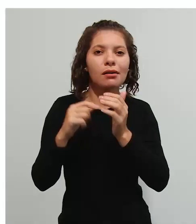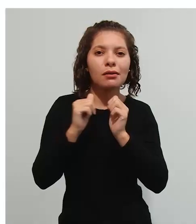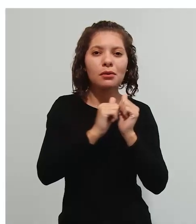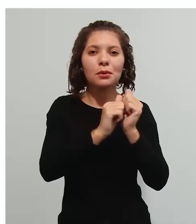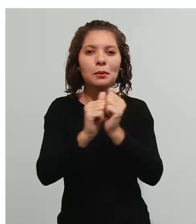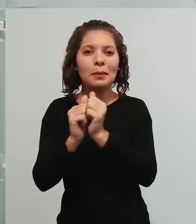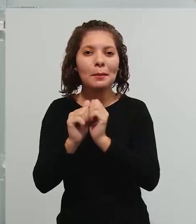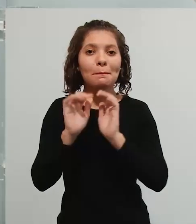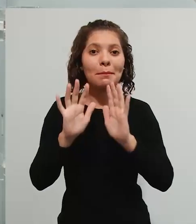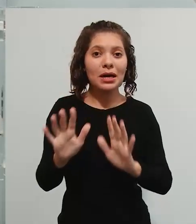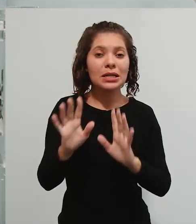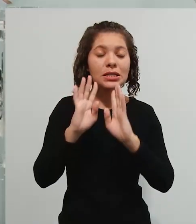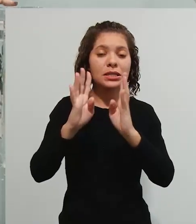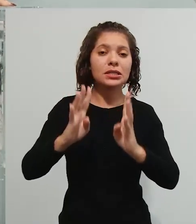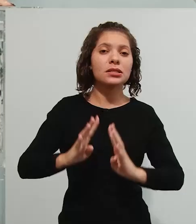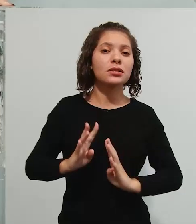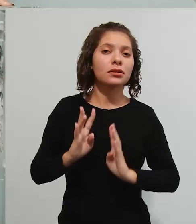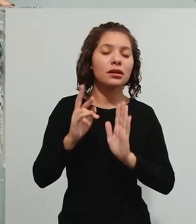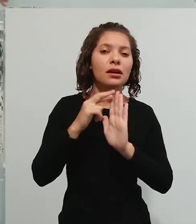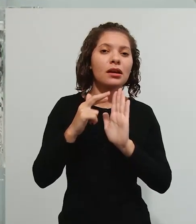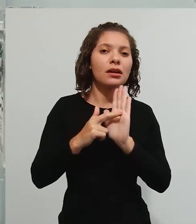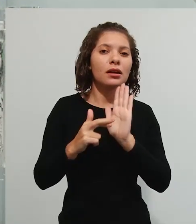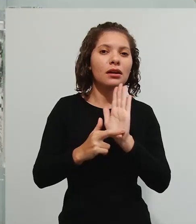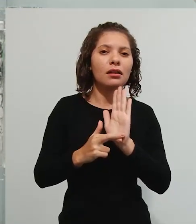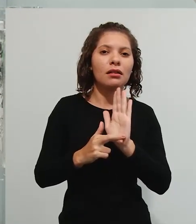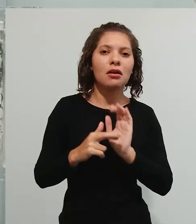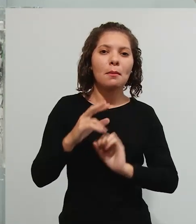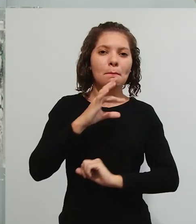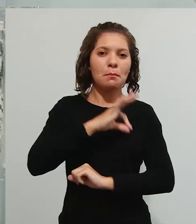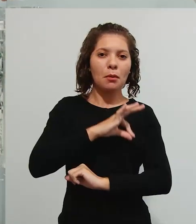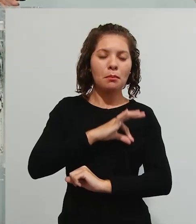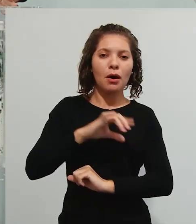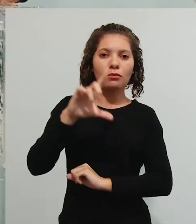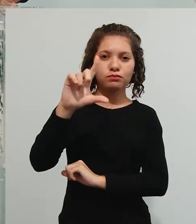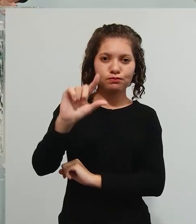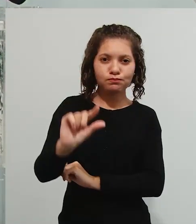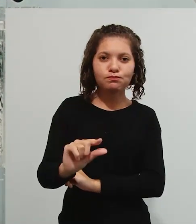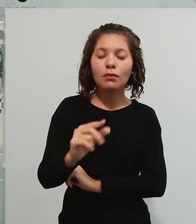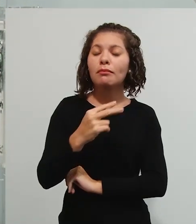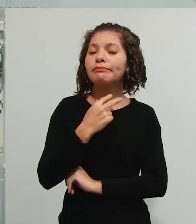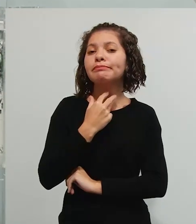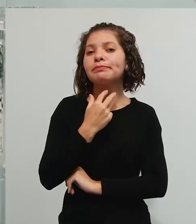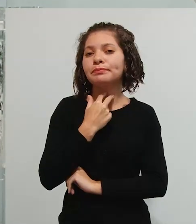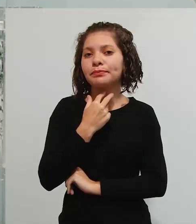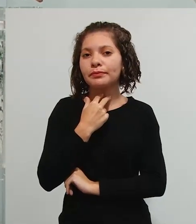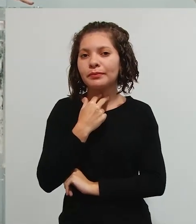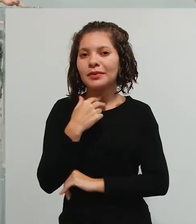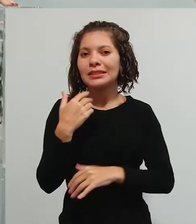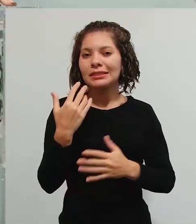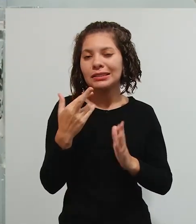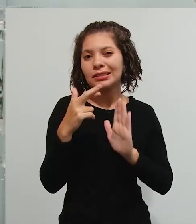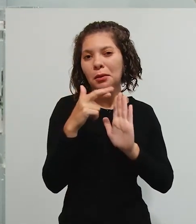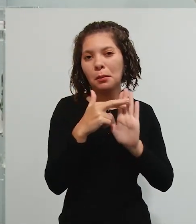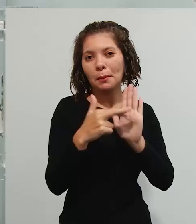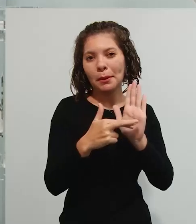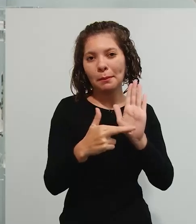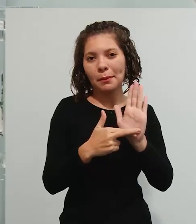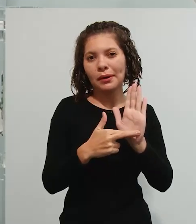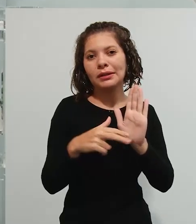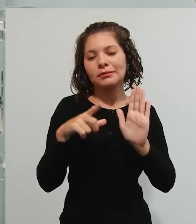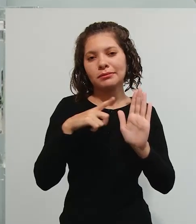possível. E, inclusive, tem um estudo recente que aponta que no Brasil um salário mínimo para